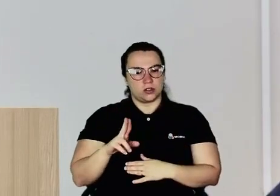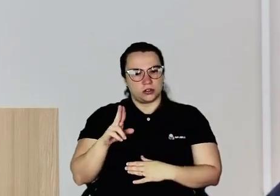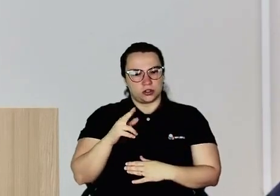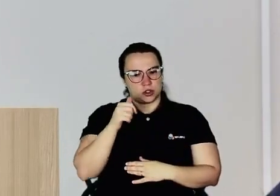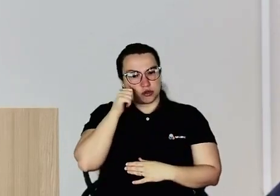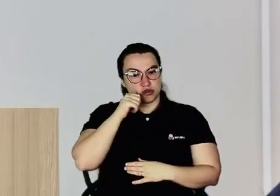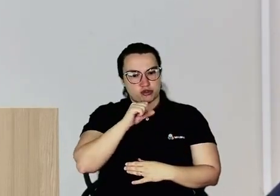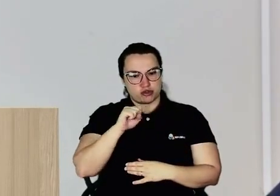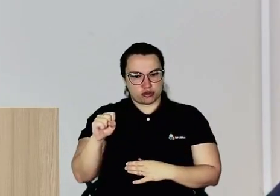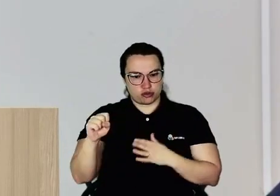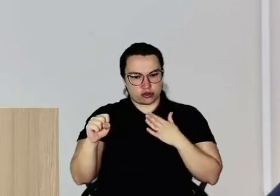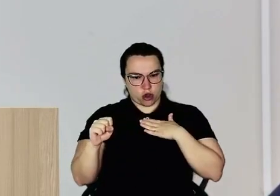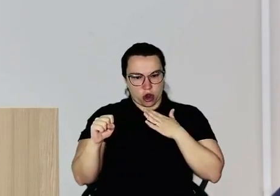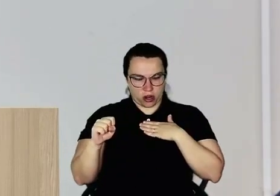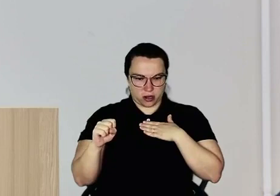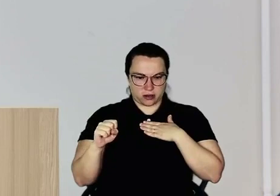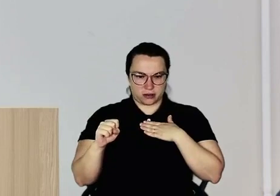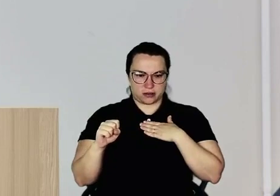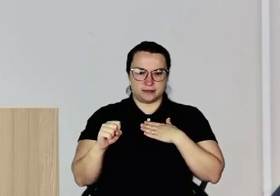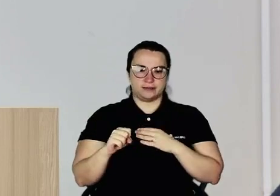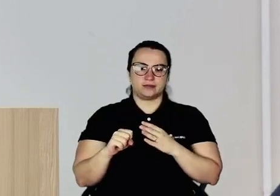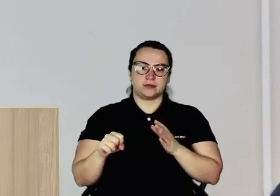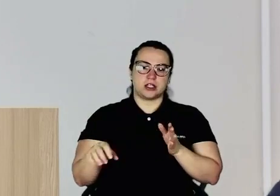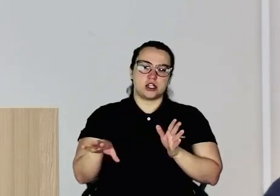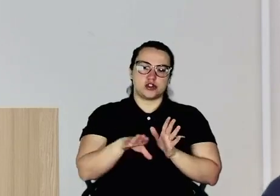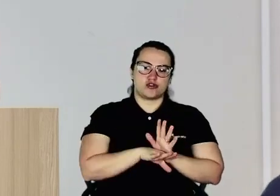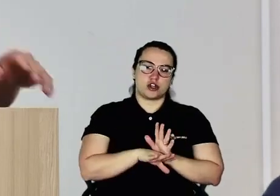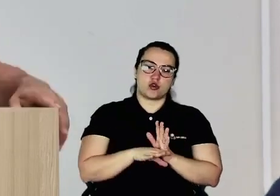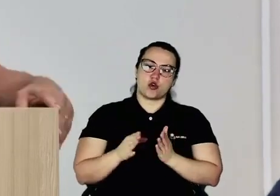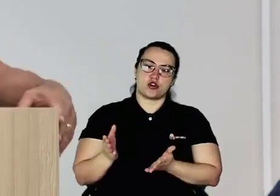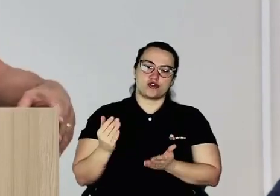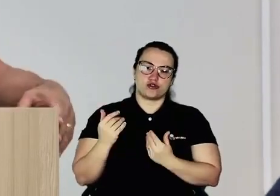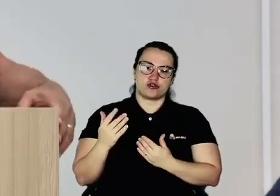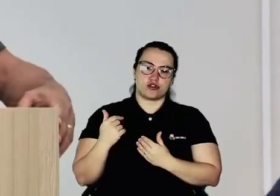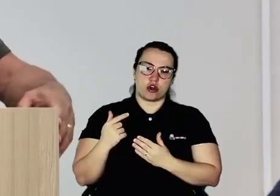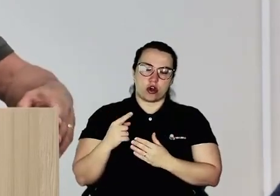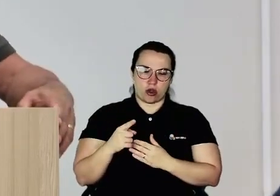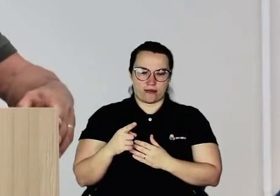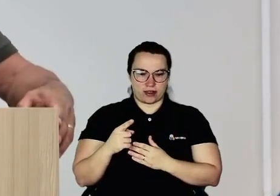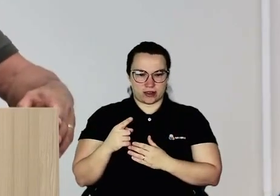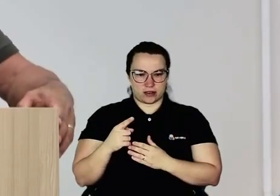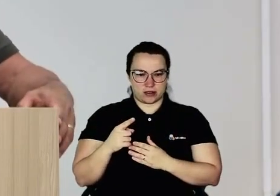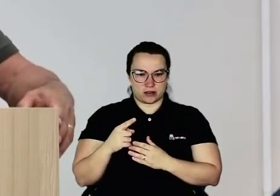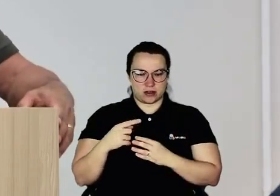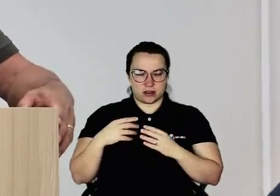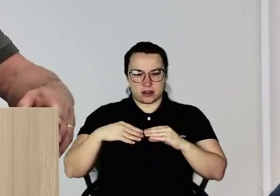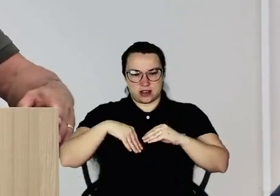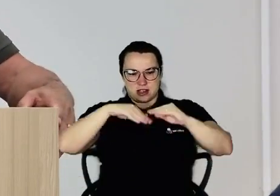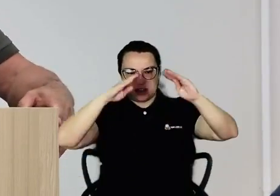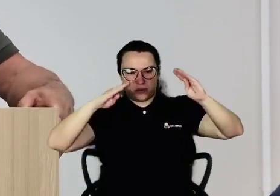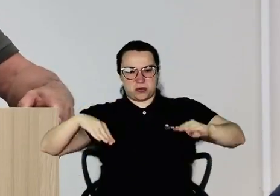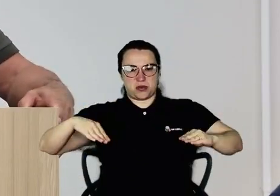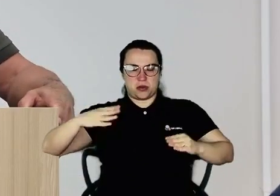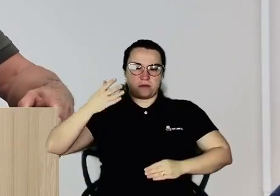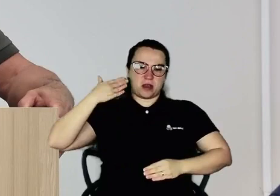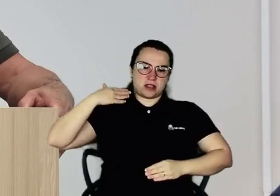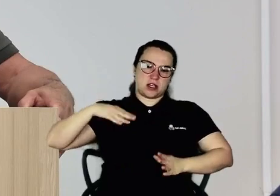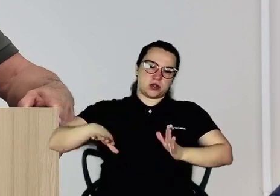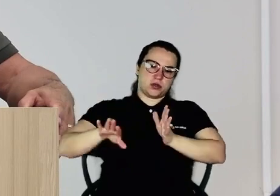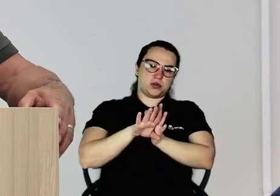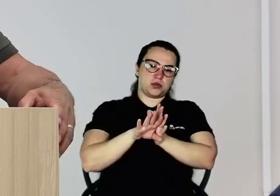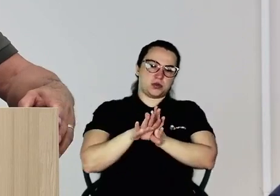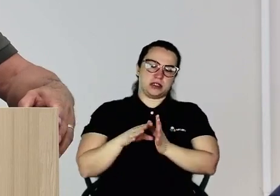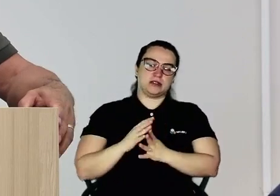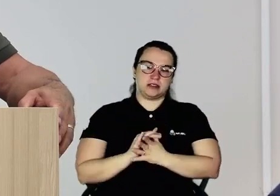aqui. Chegou muito jovem, muito menina, morando em barraco de lona. E meu sogro ganhando no braço,